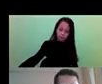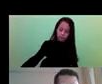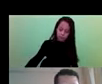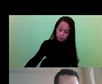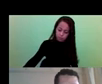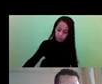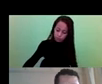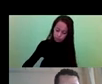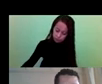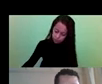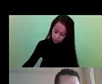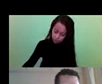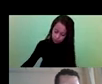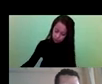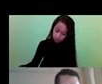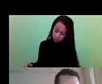como eu disse há pouco,